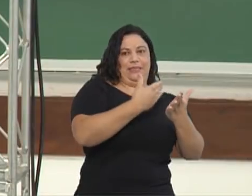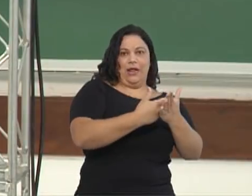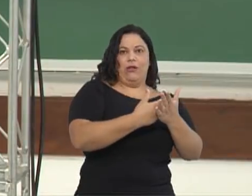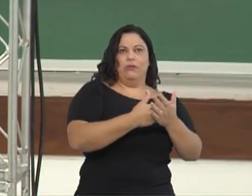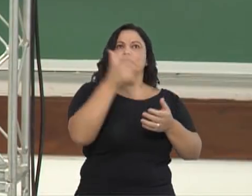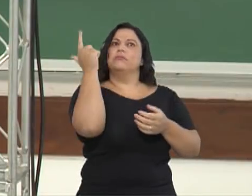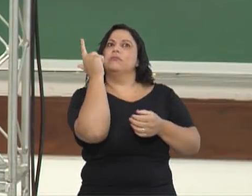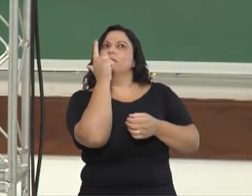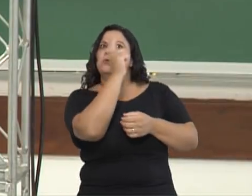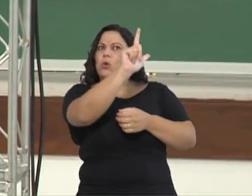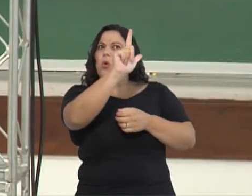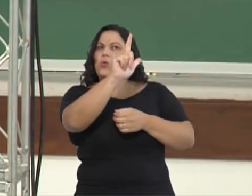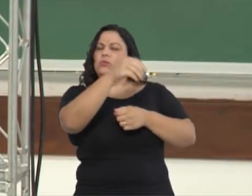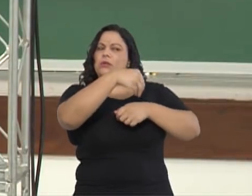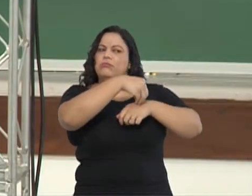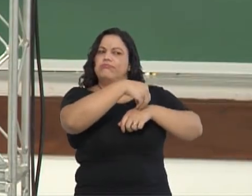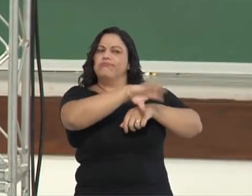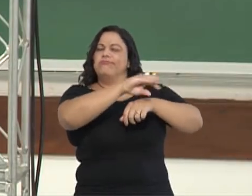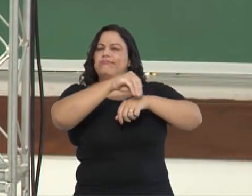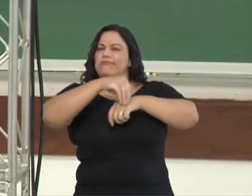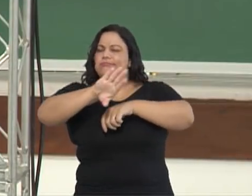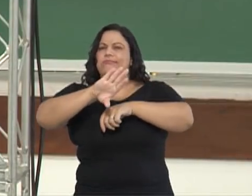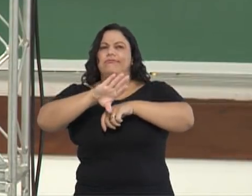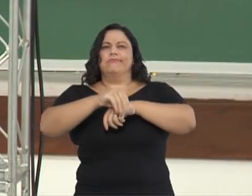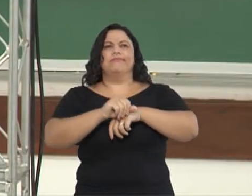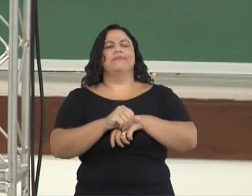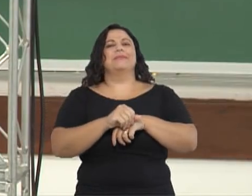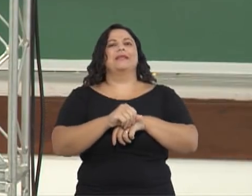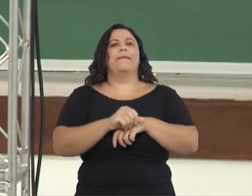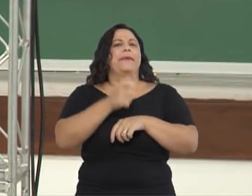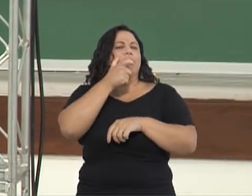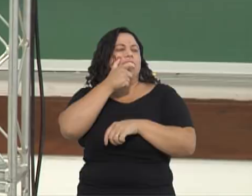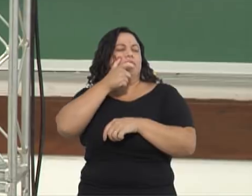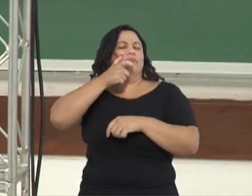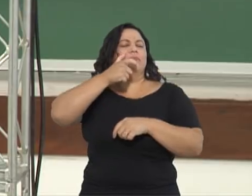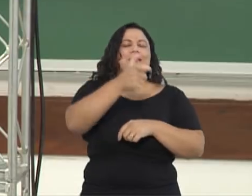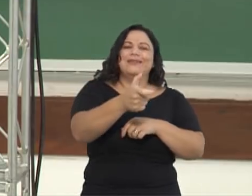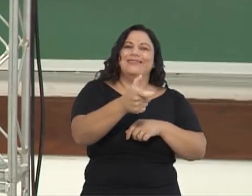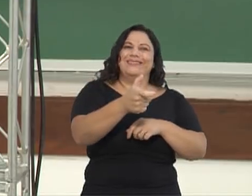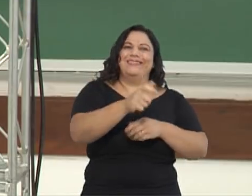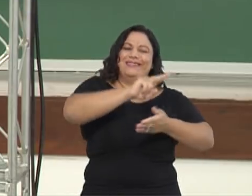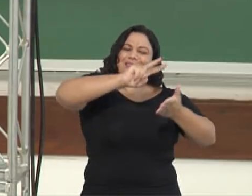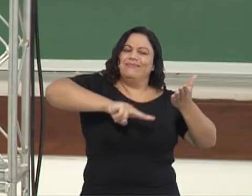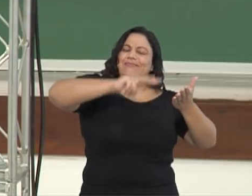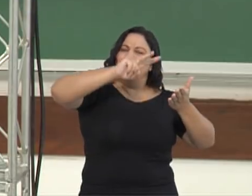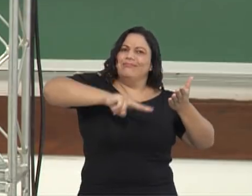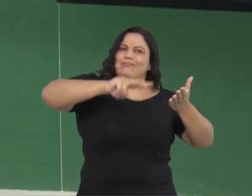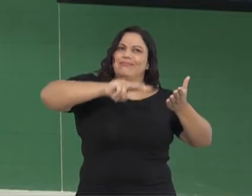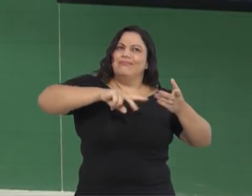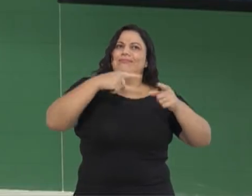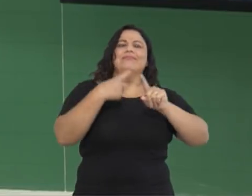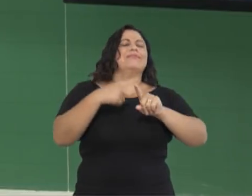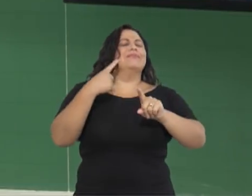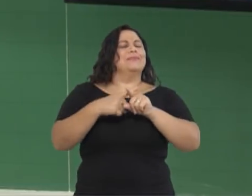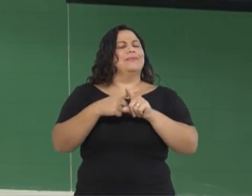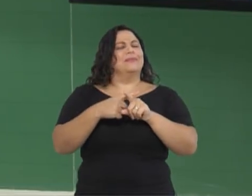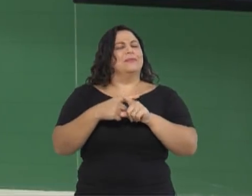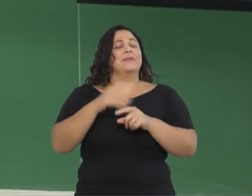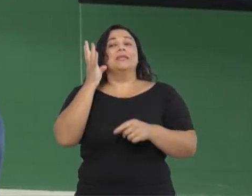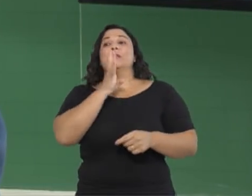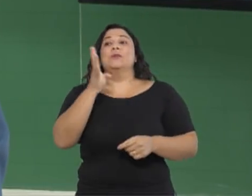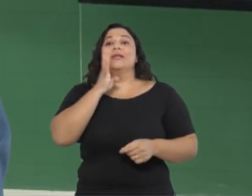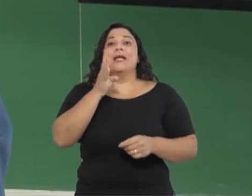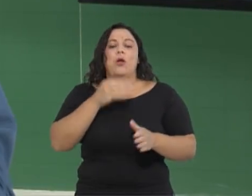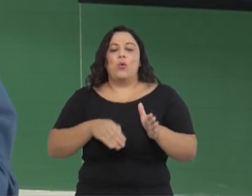os outros o interesse pela leitura. Porque olha que bacana quando eu chego na escola e um aluno diz assim para